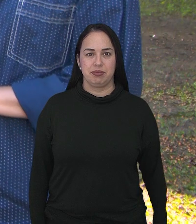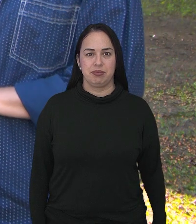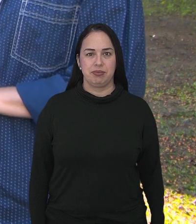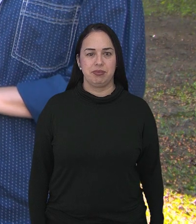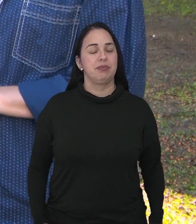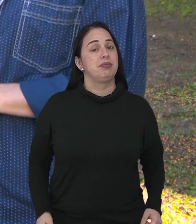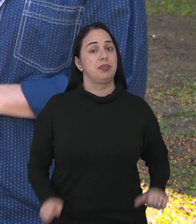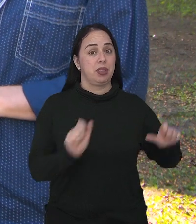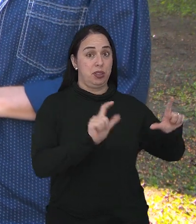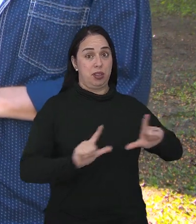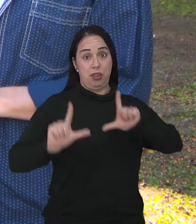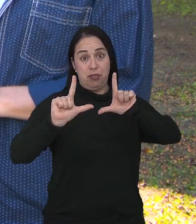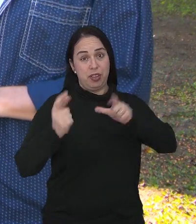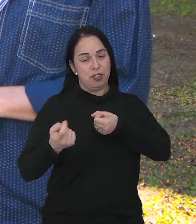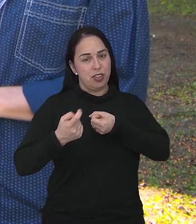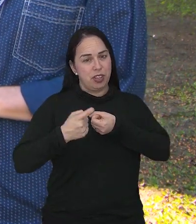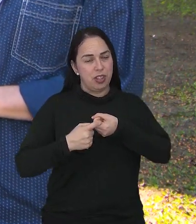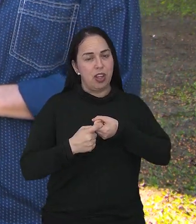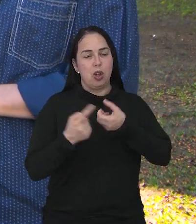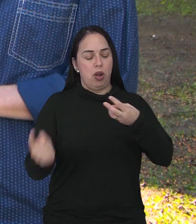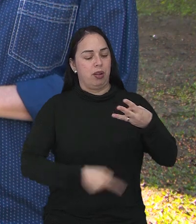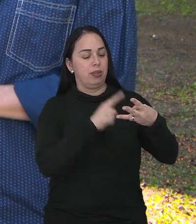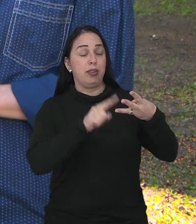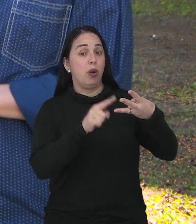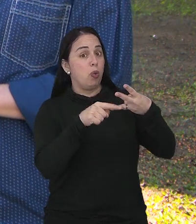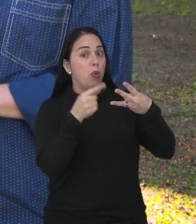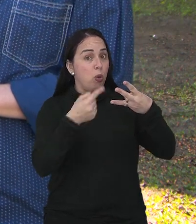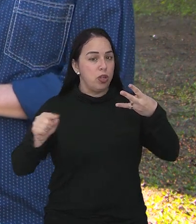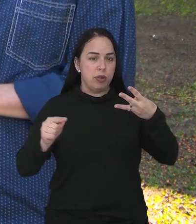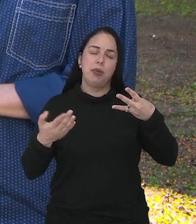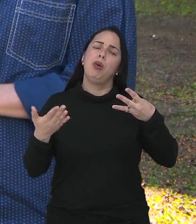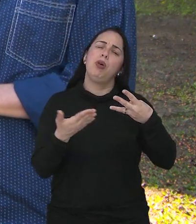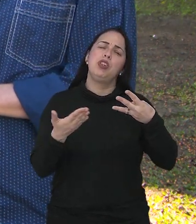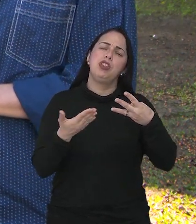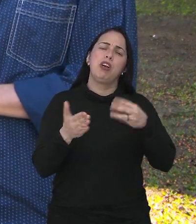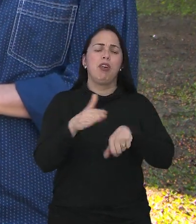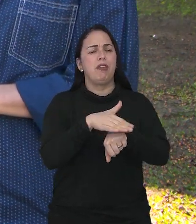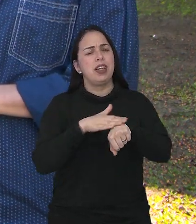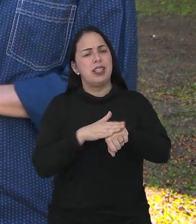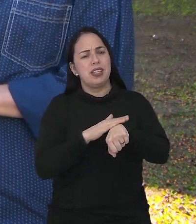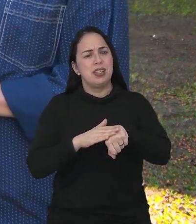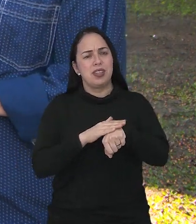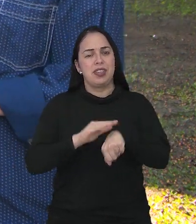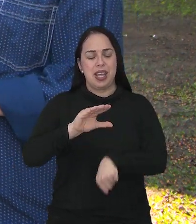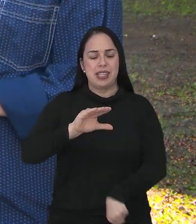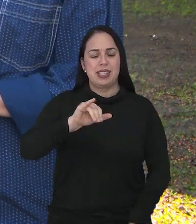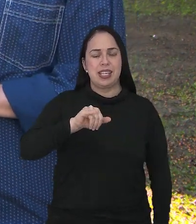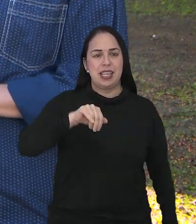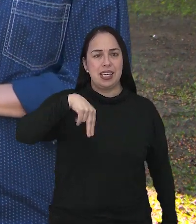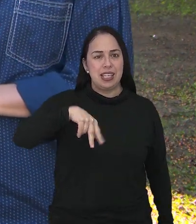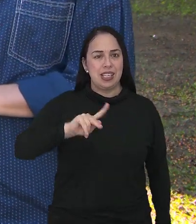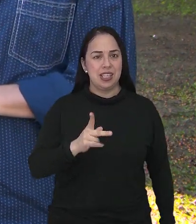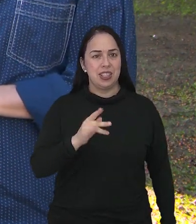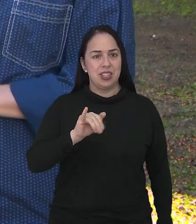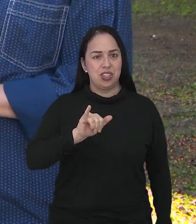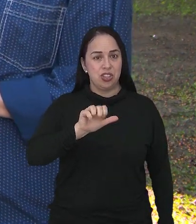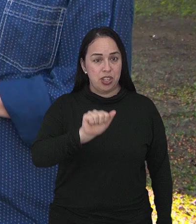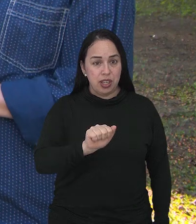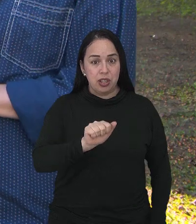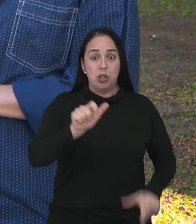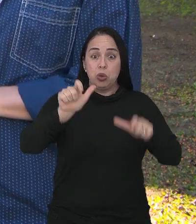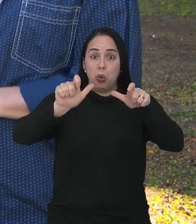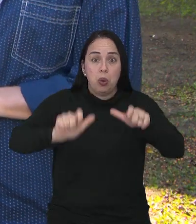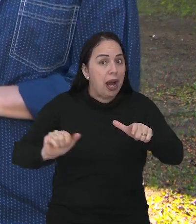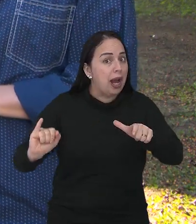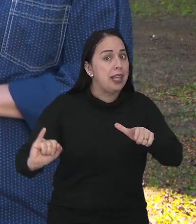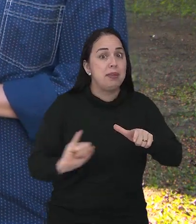De volta com entrevistas, último bloco do nosso programa. Hoje a gente está aqui com a Cíntia Jardim, num lugar super importante para ela,